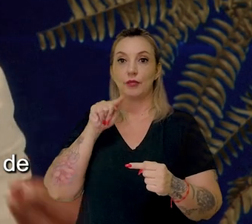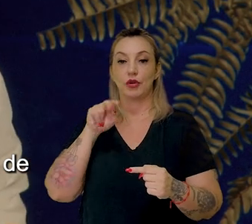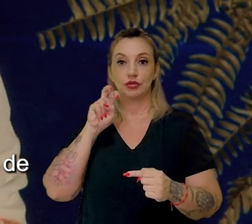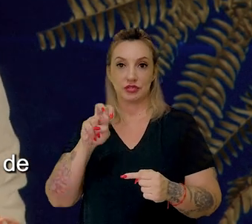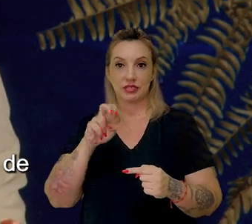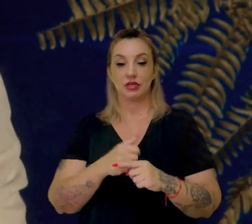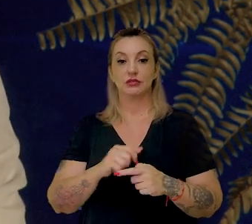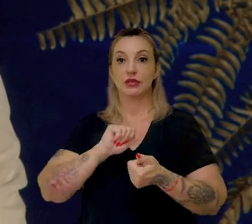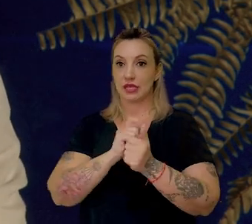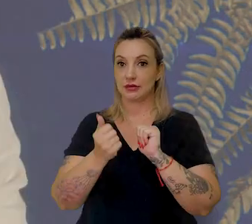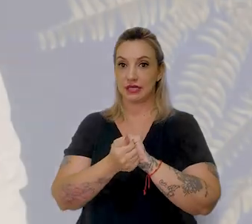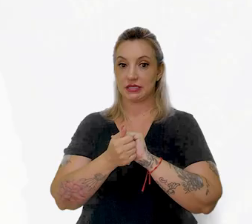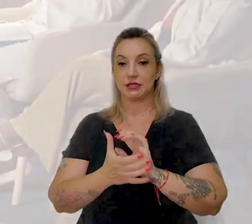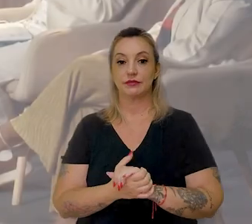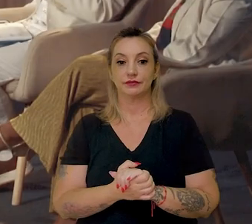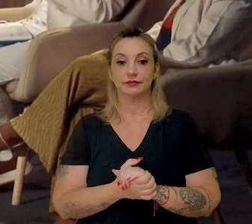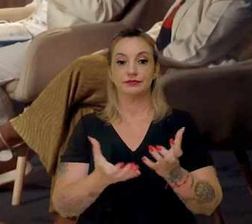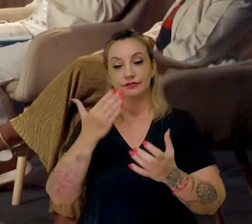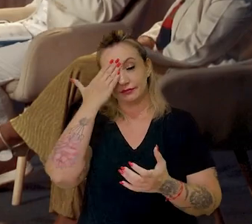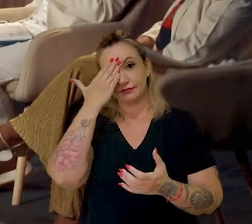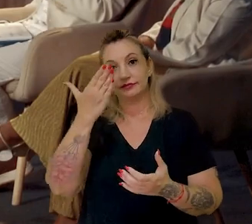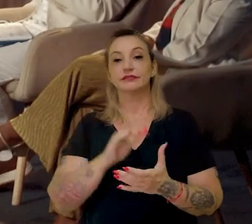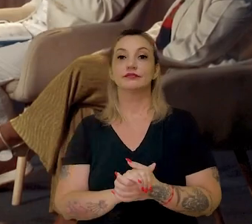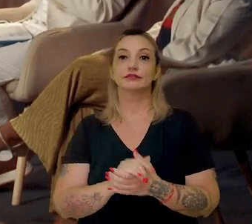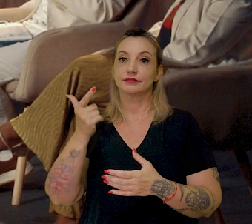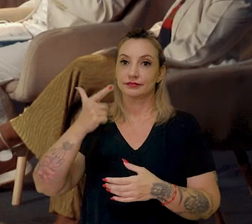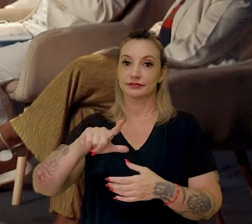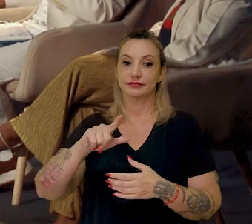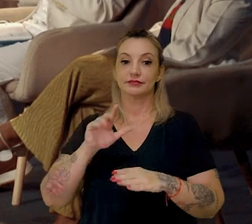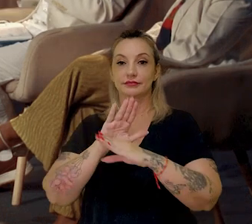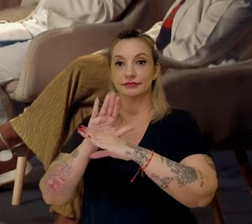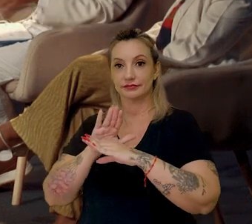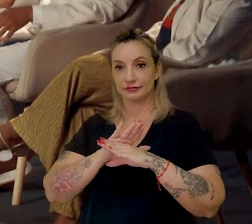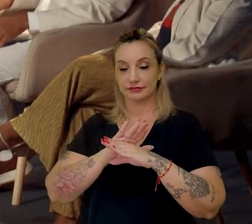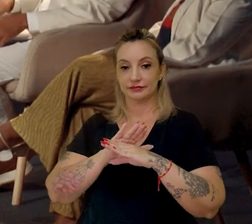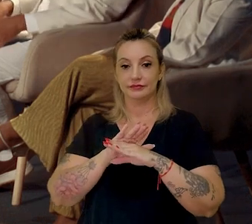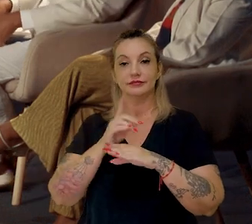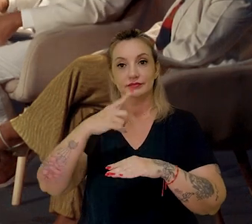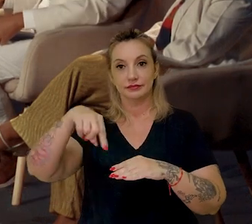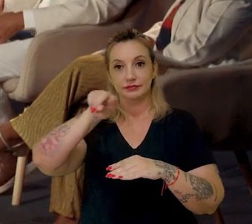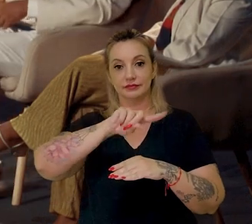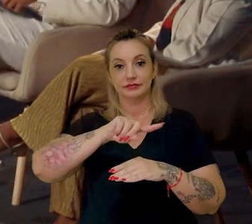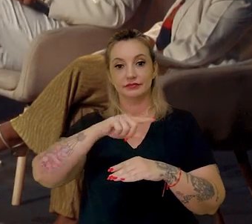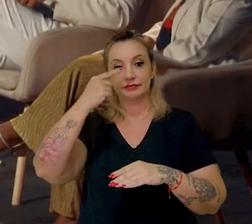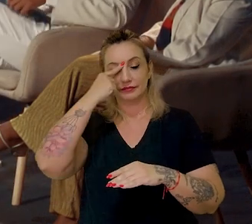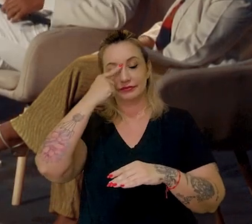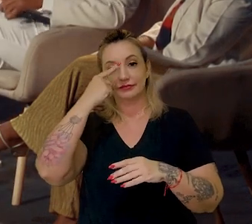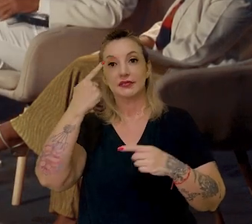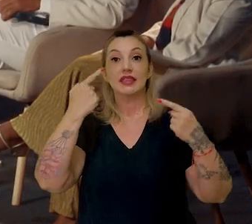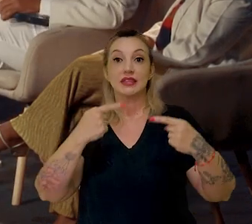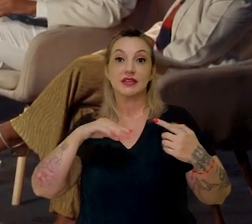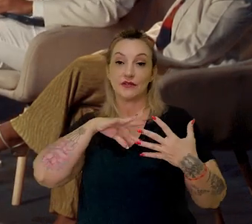como meta da adaptação Quero Agradecer novamente essa contribuição eh de pensar esses